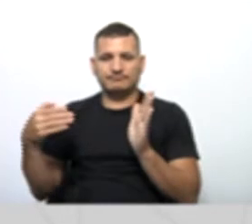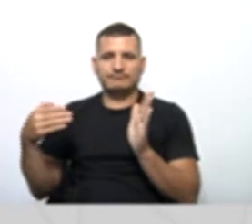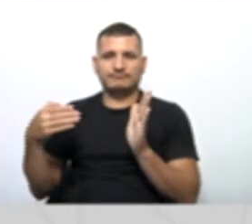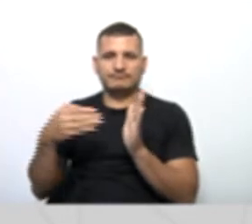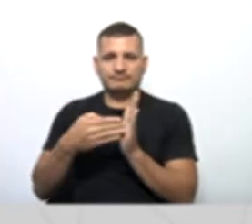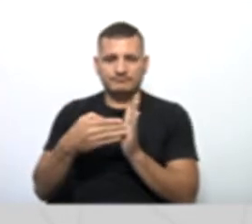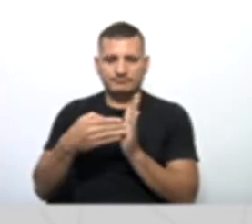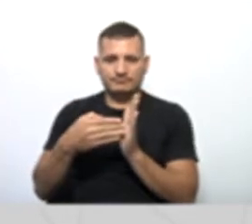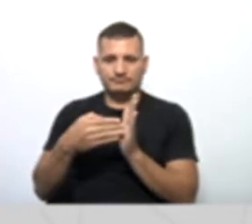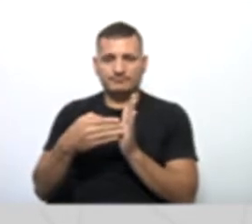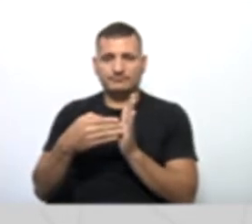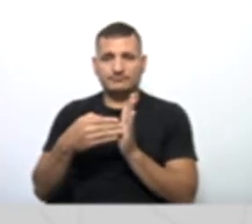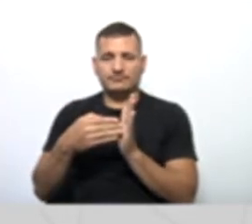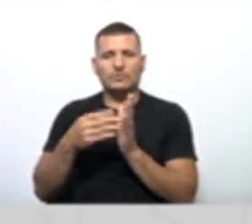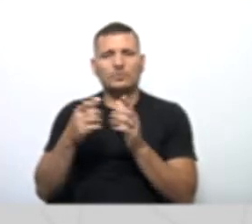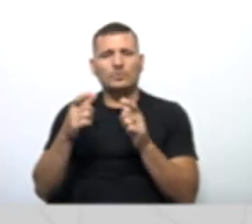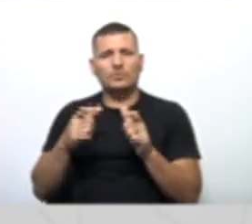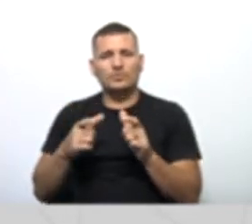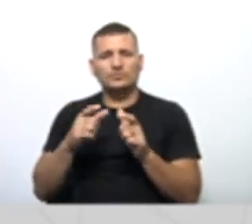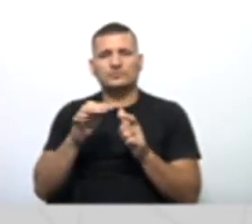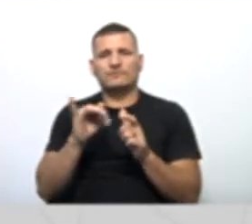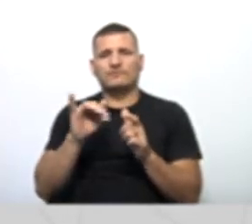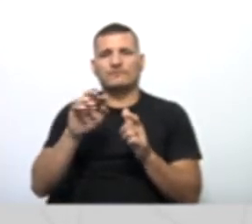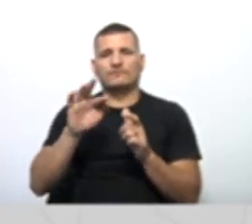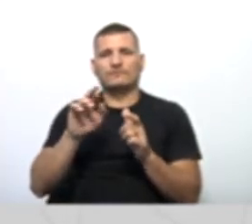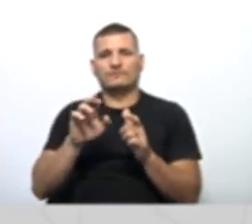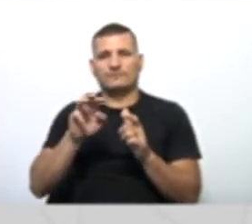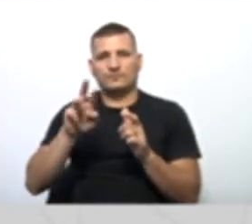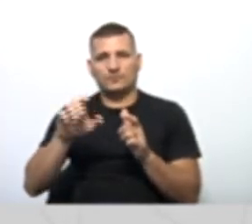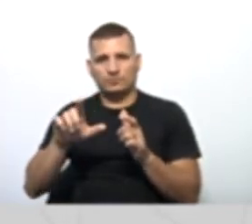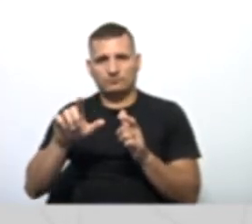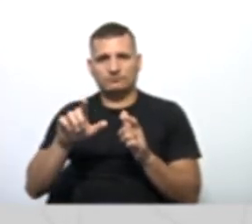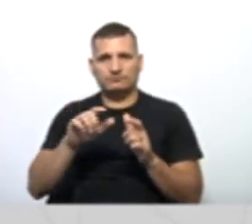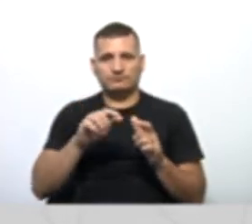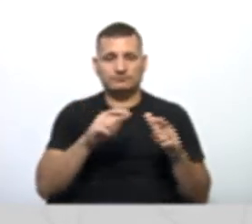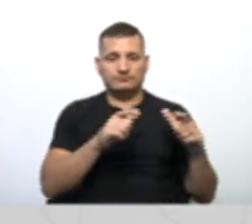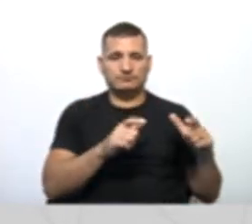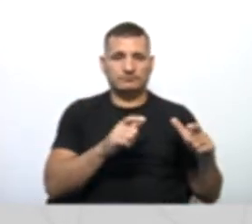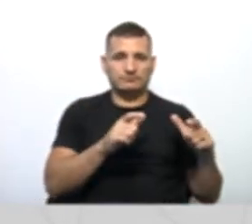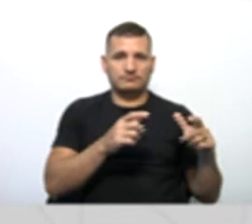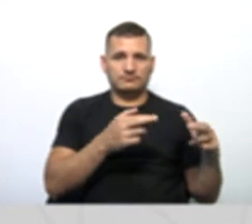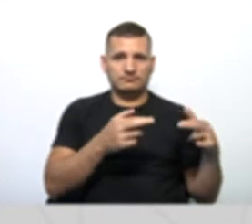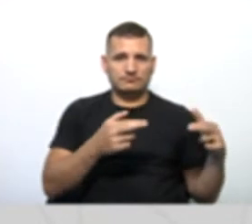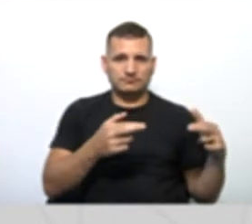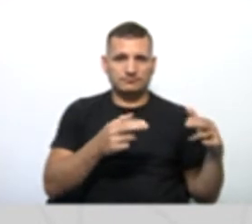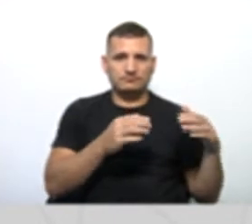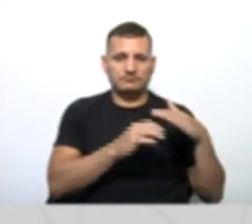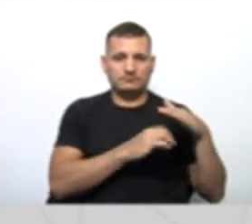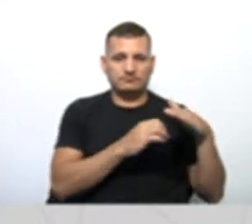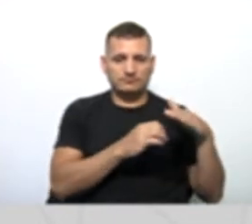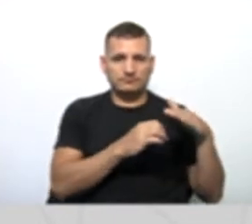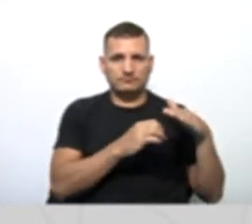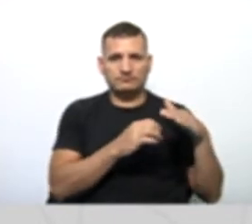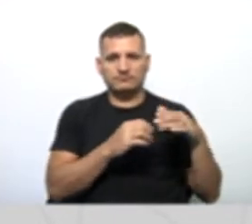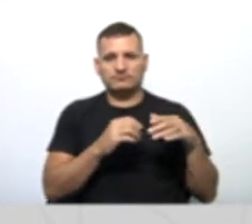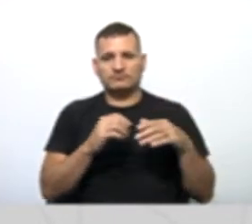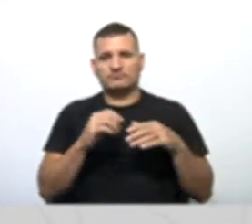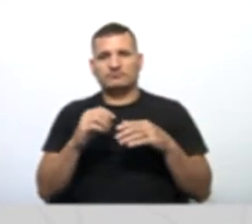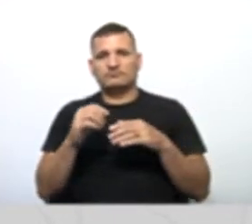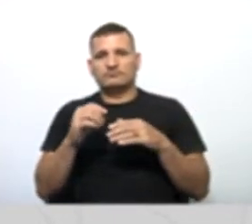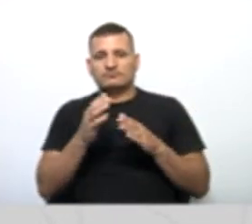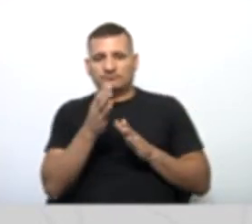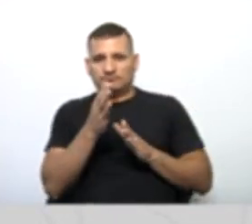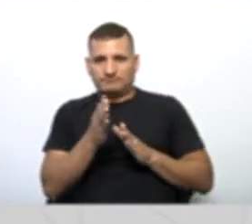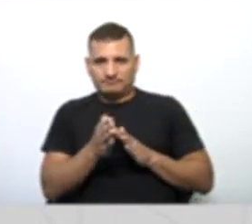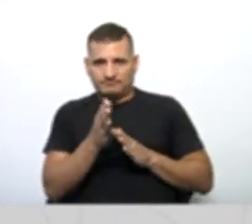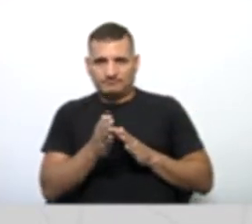rede local e as redes externas. Aqui, simbolizando por um roteador. Roteador é esse elemento